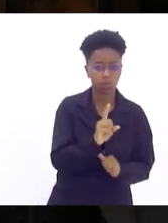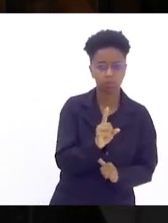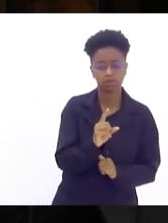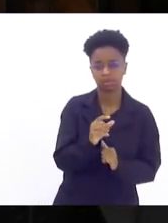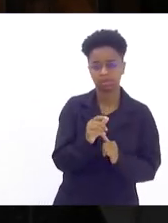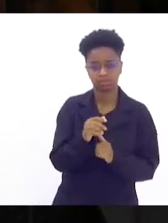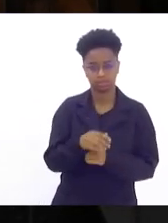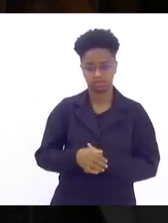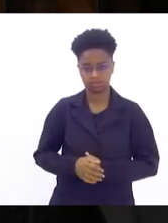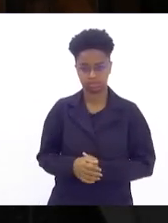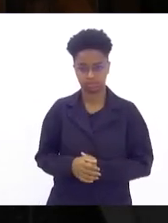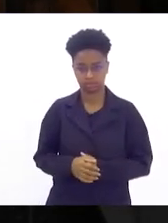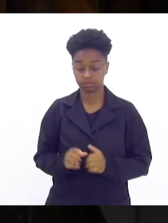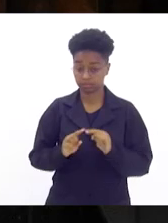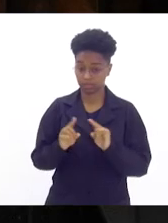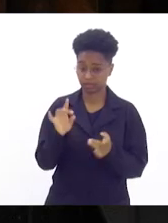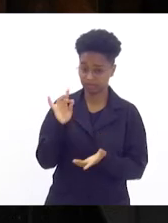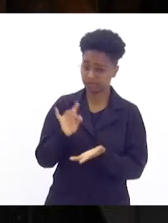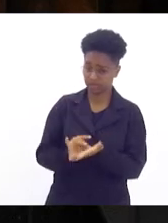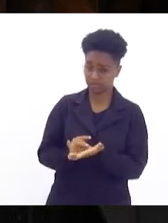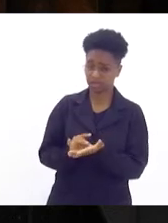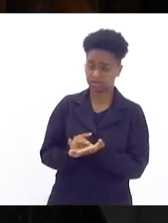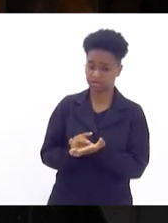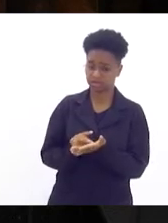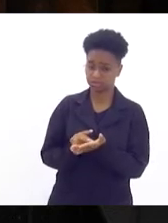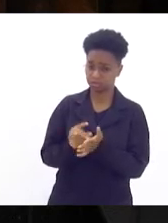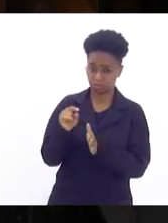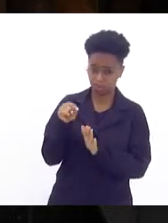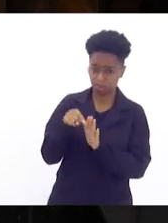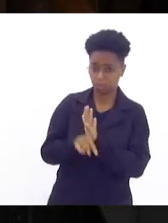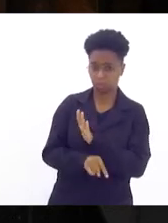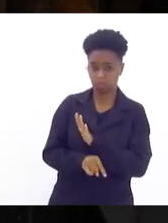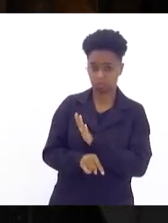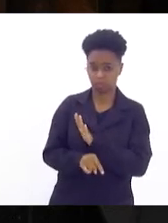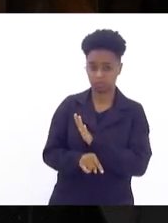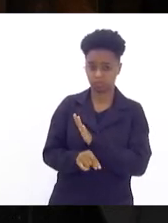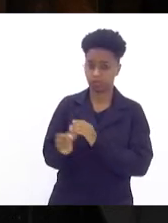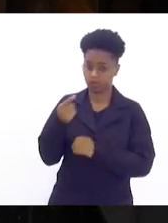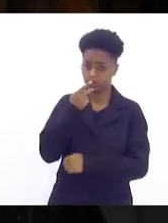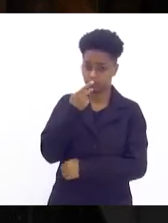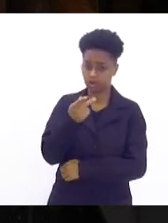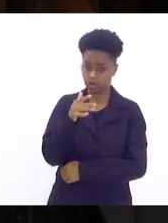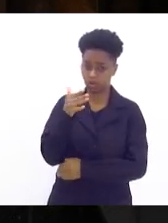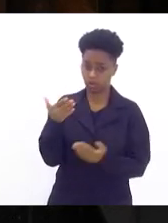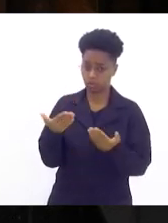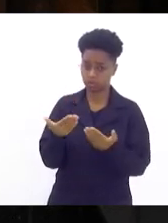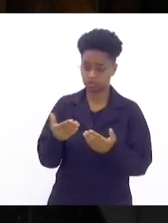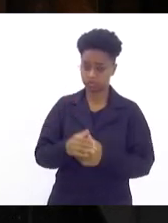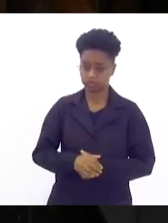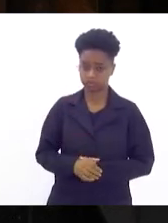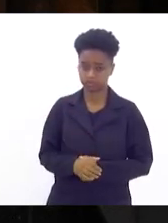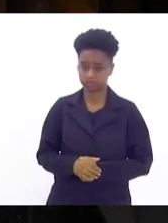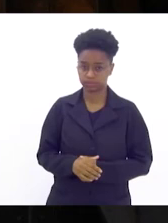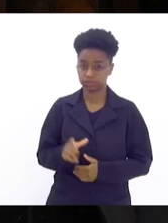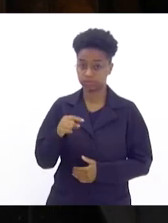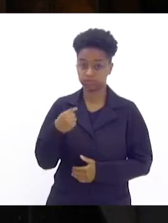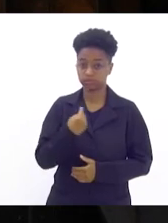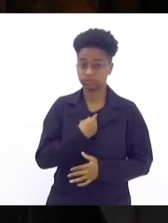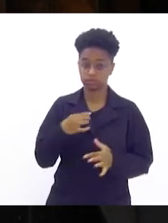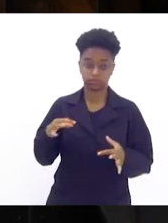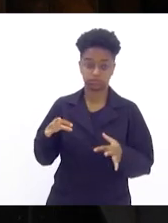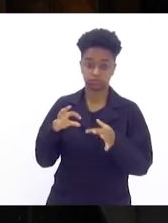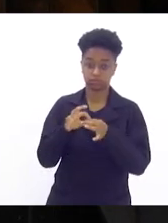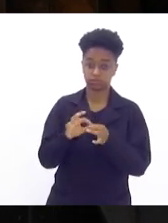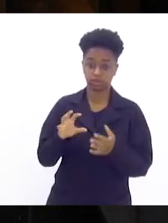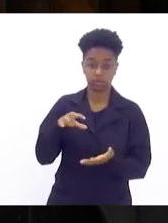e no fundo no fundo e disse isso aqui hoje nós pertencemos um